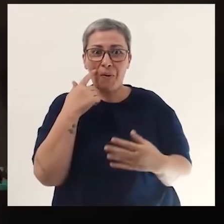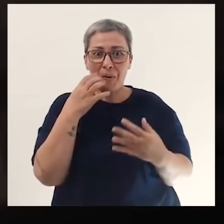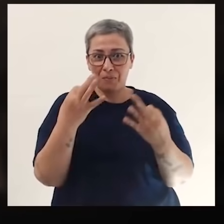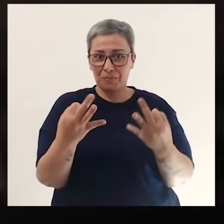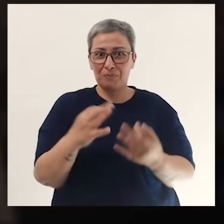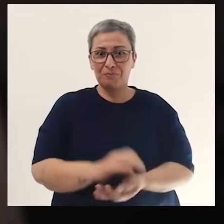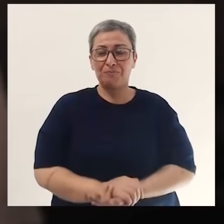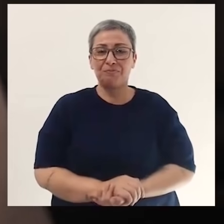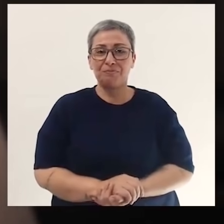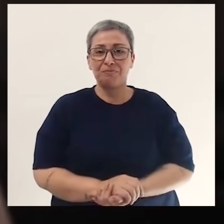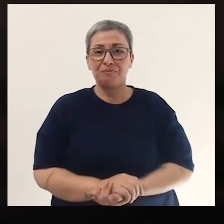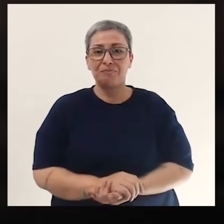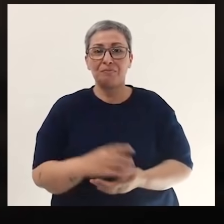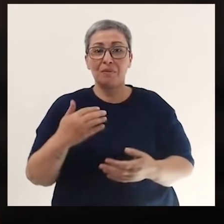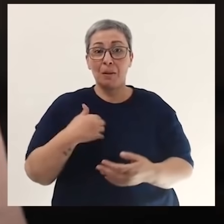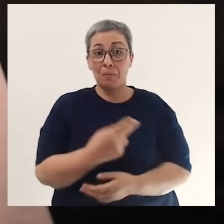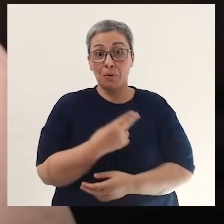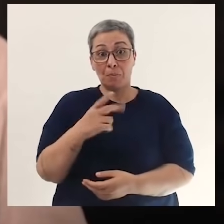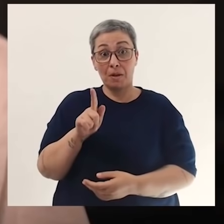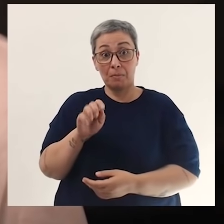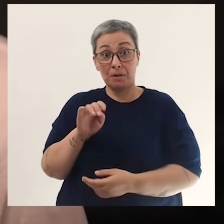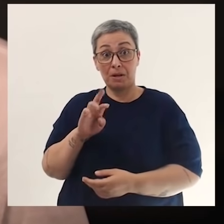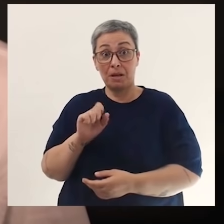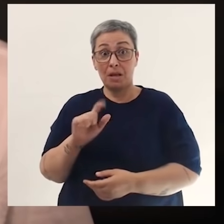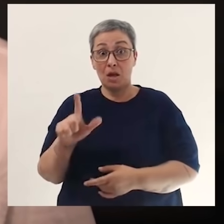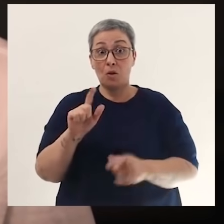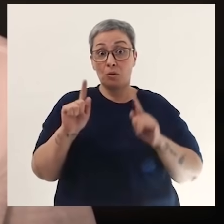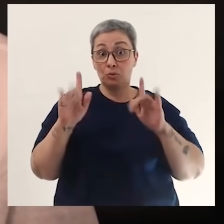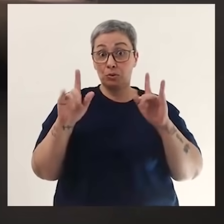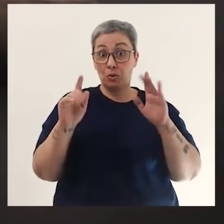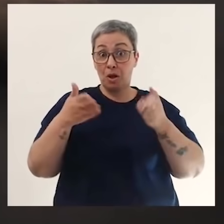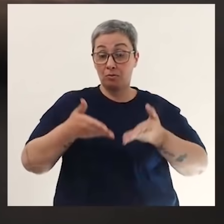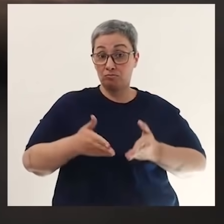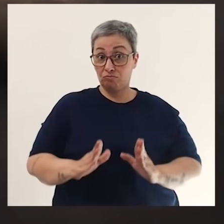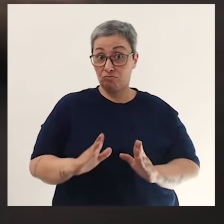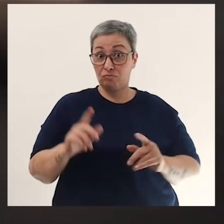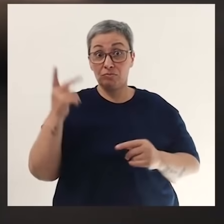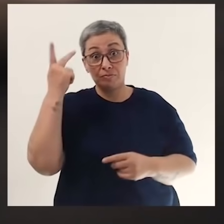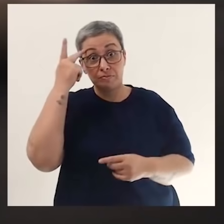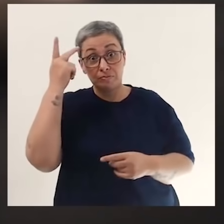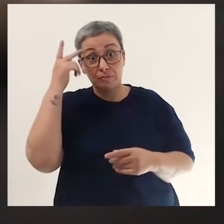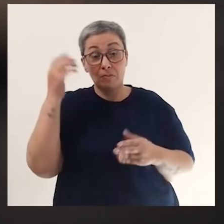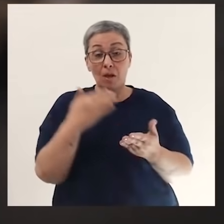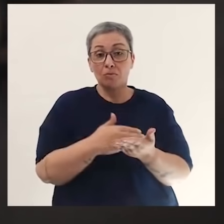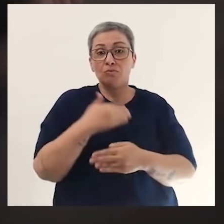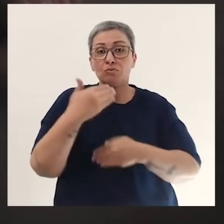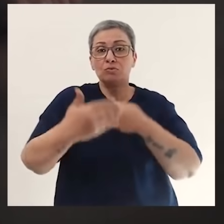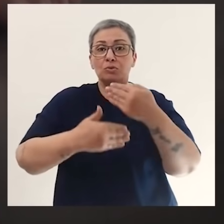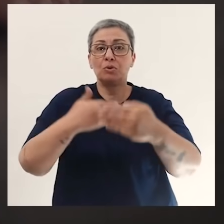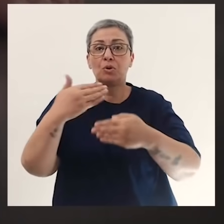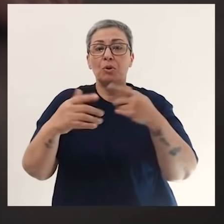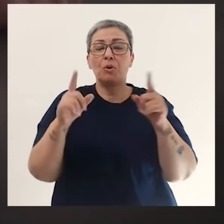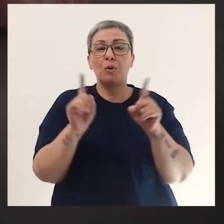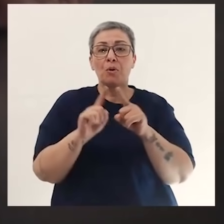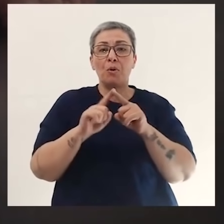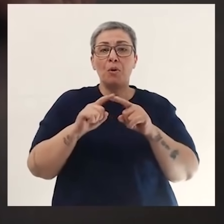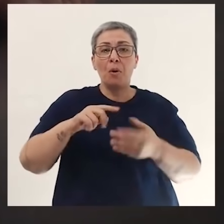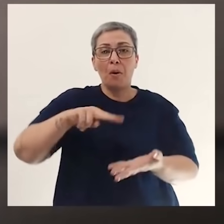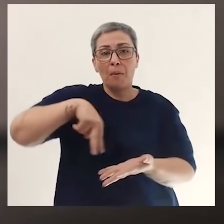atenção. Meu nome é Gabriel, sou de Guarulhos, São Paulo. Minha trajetória pelo balé começou desde